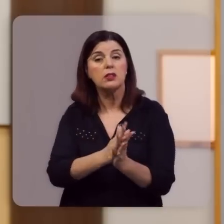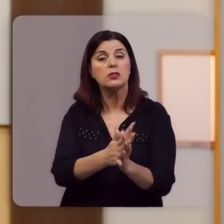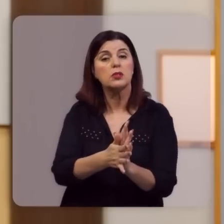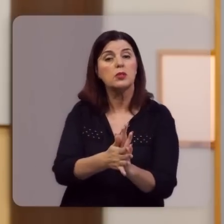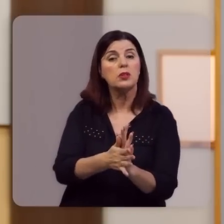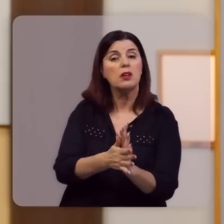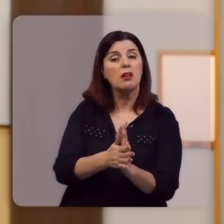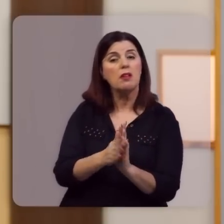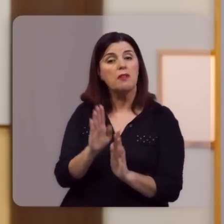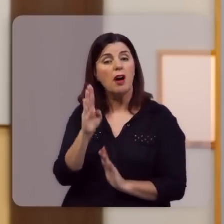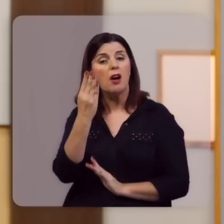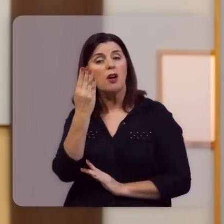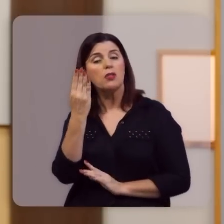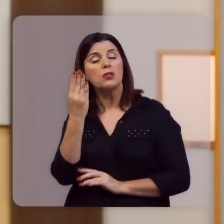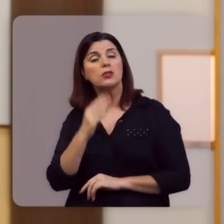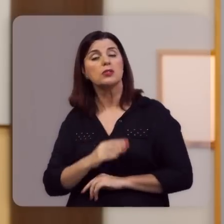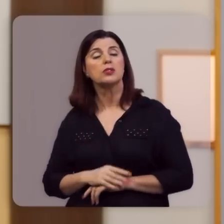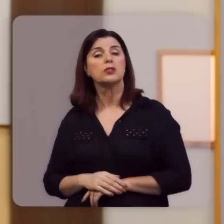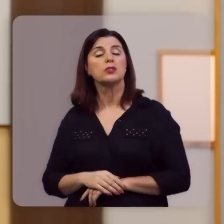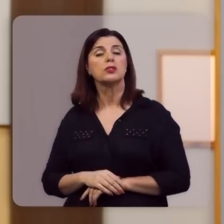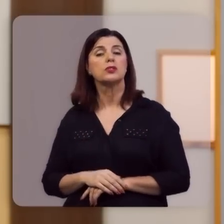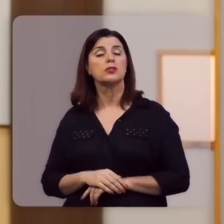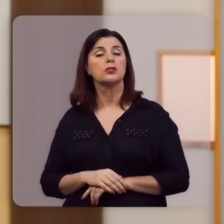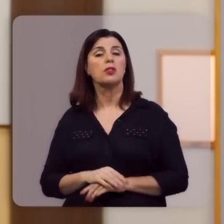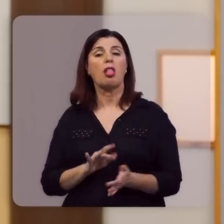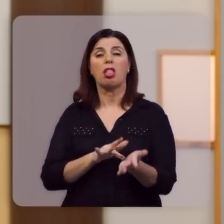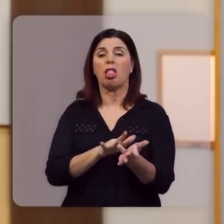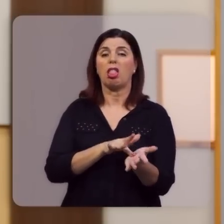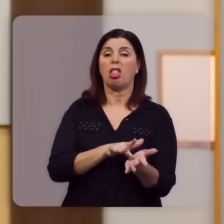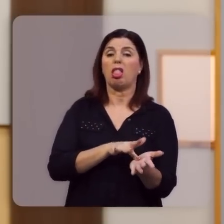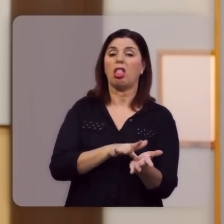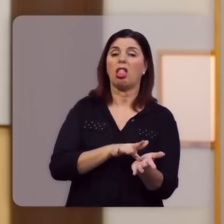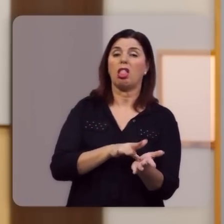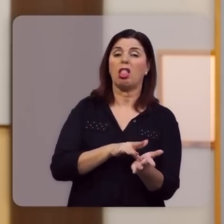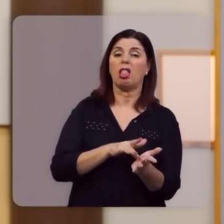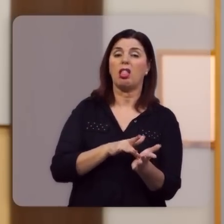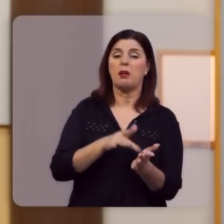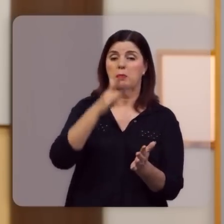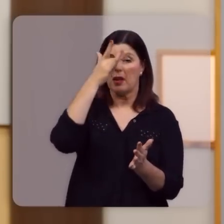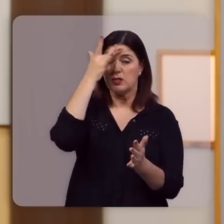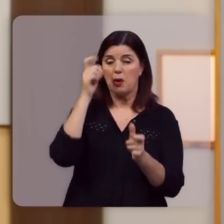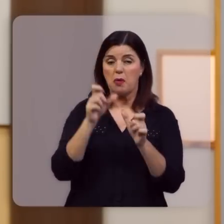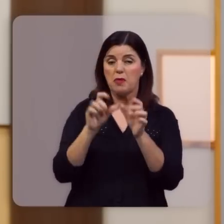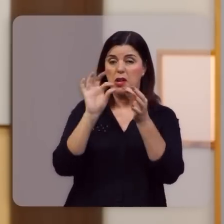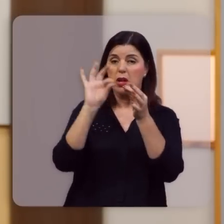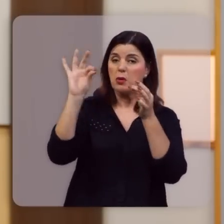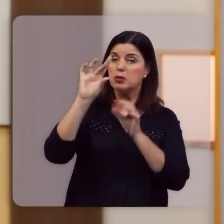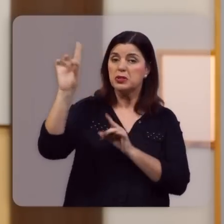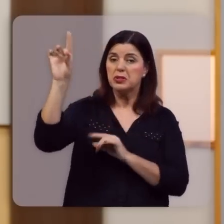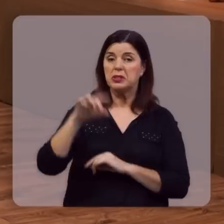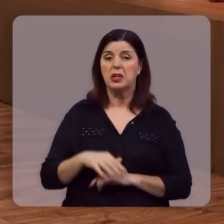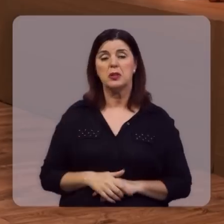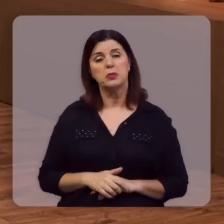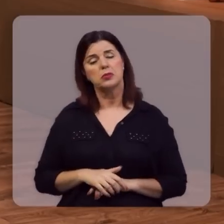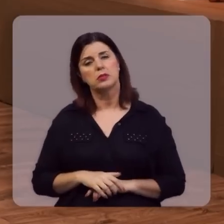destruição, engano, levando as pessoas para longe de Deus.